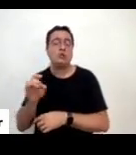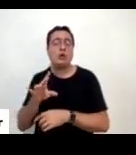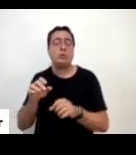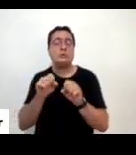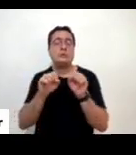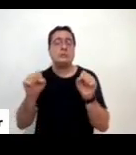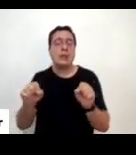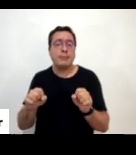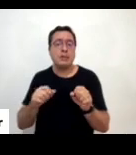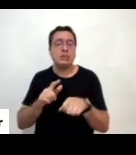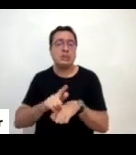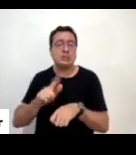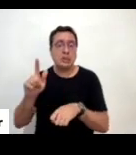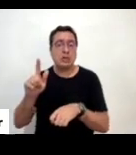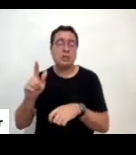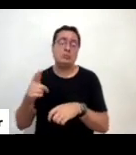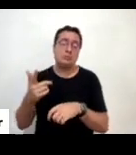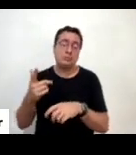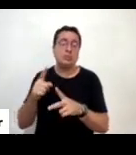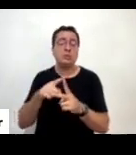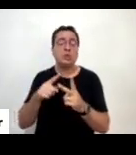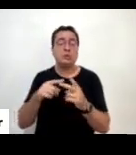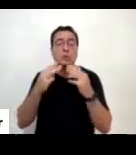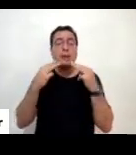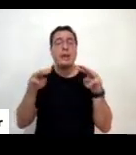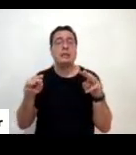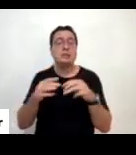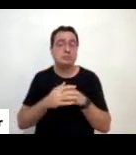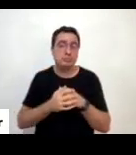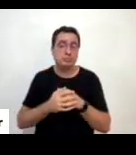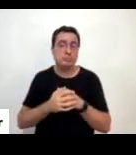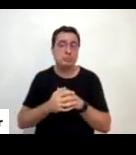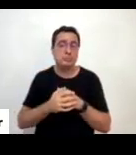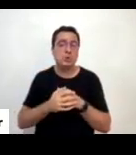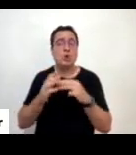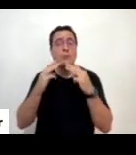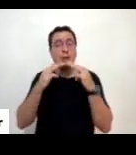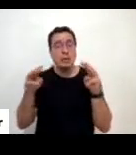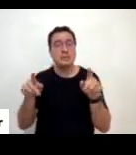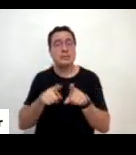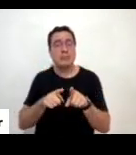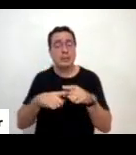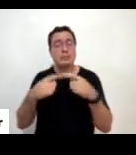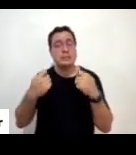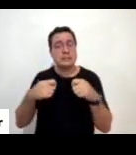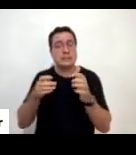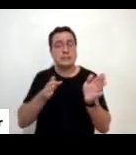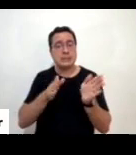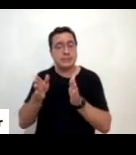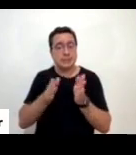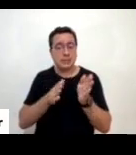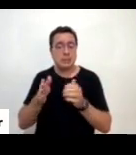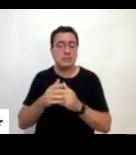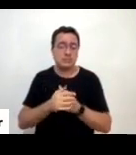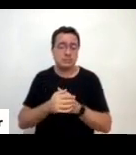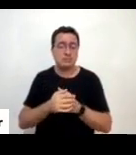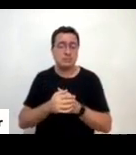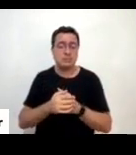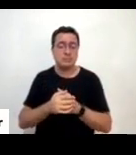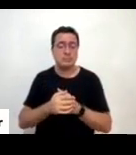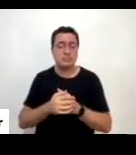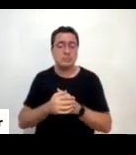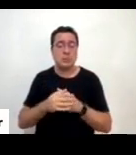gestão, assim, os dois, mas e o marketing? O marketing também precisa ser acessível daquele e-commerce.